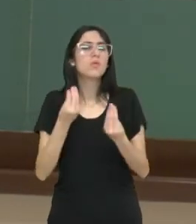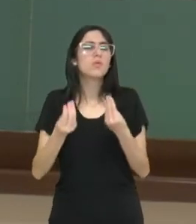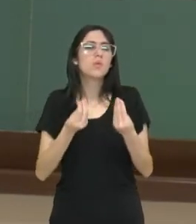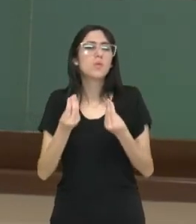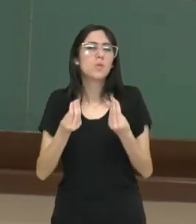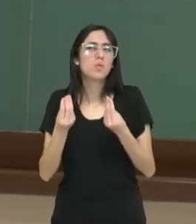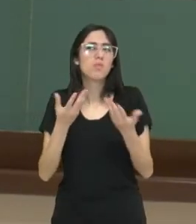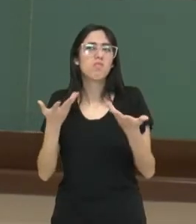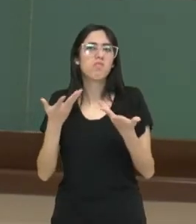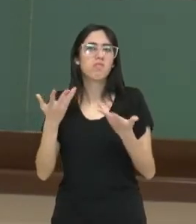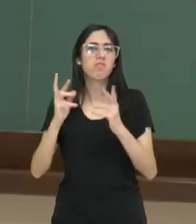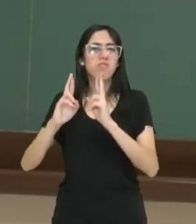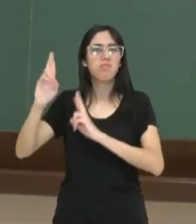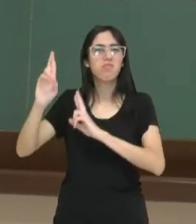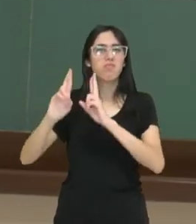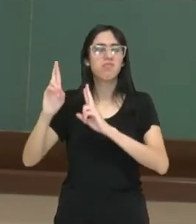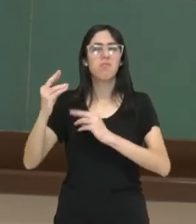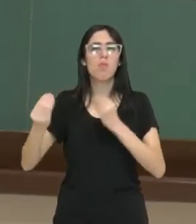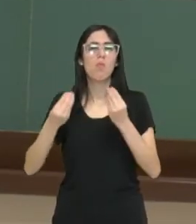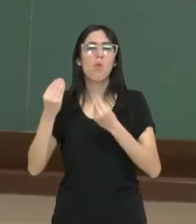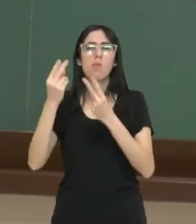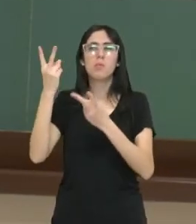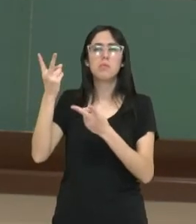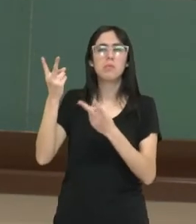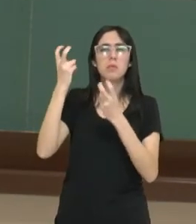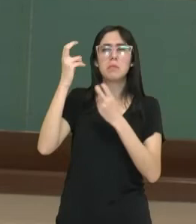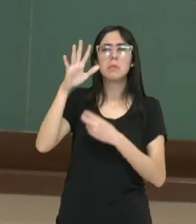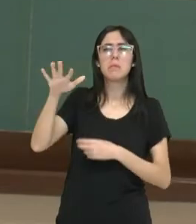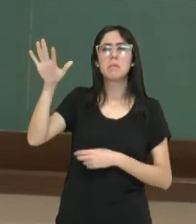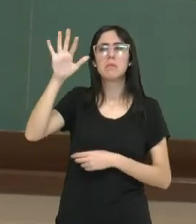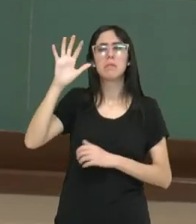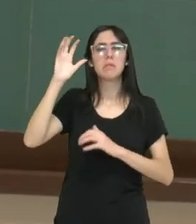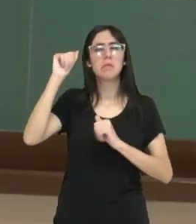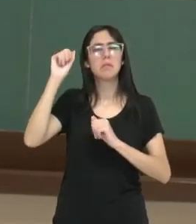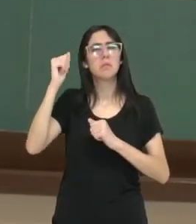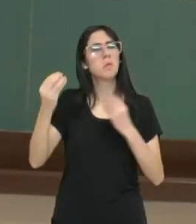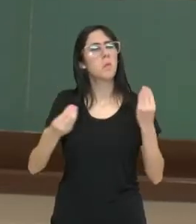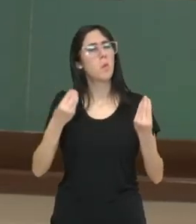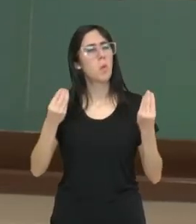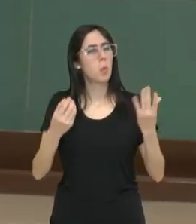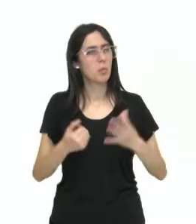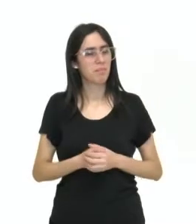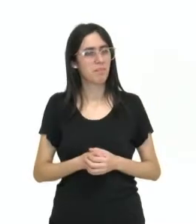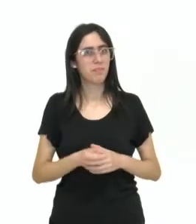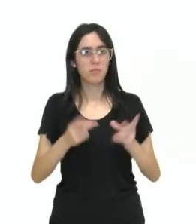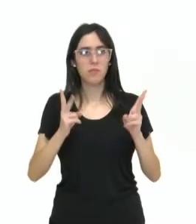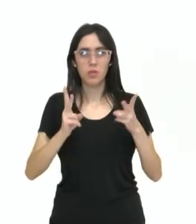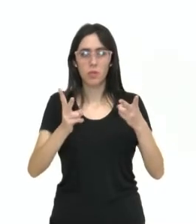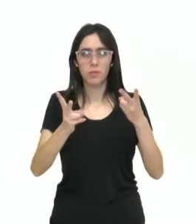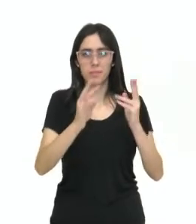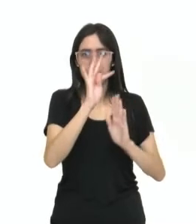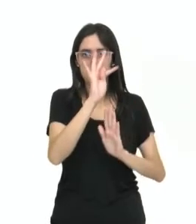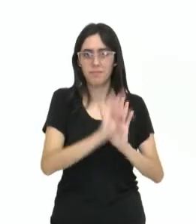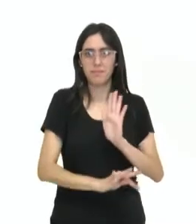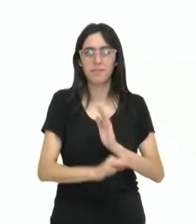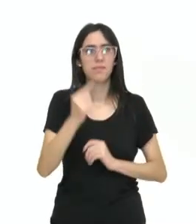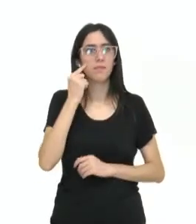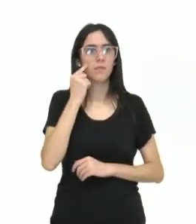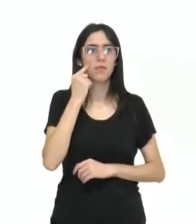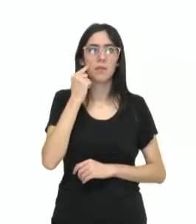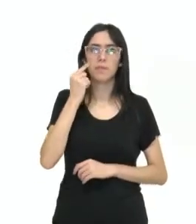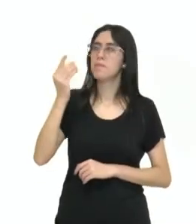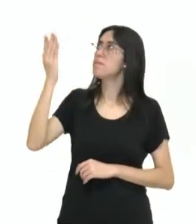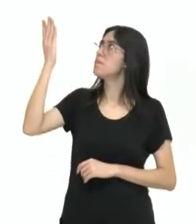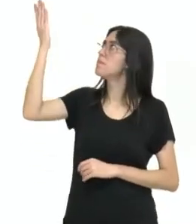nós percebemos os espanhóis. Vamos seguir? Bueno,